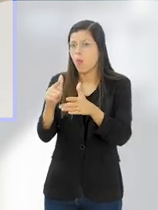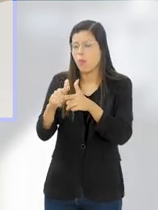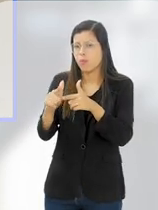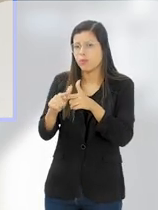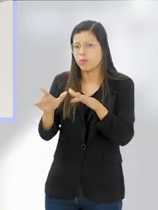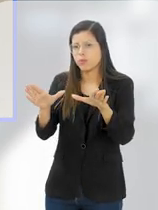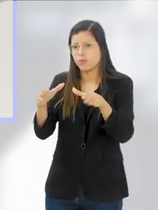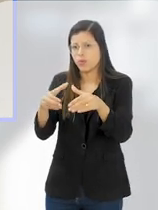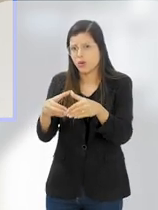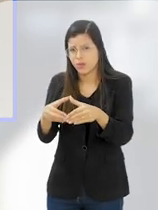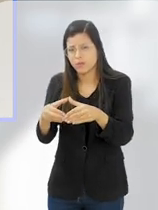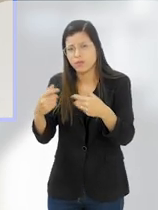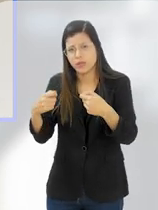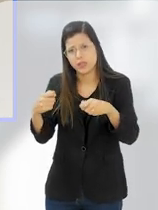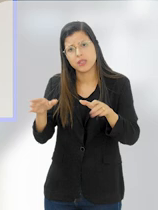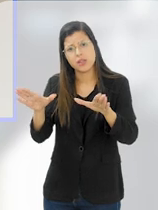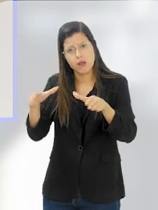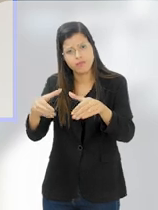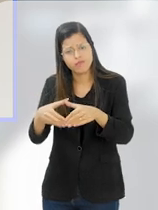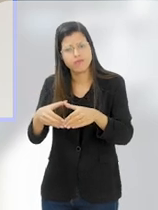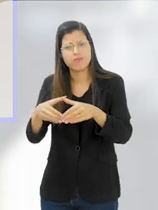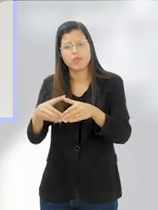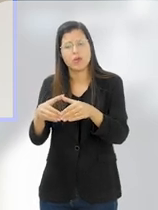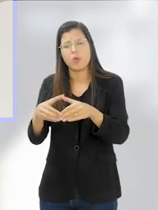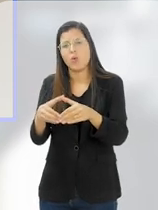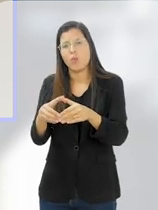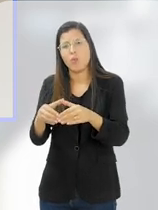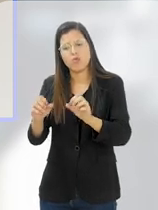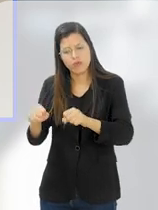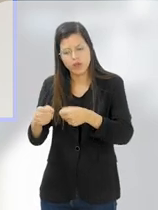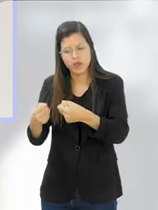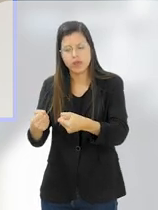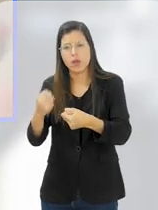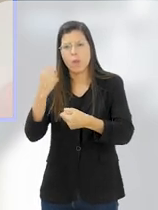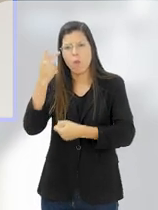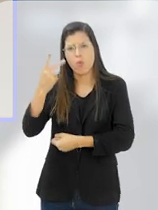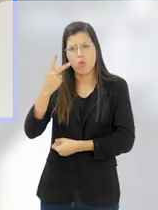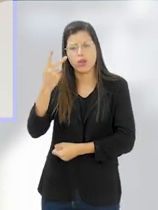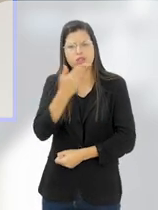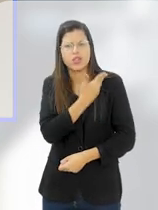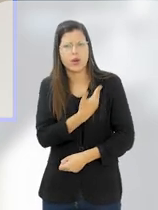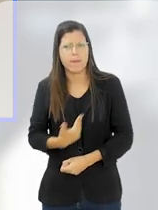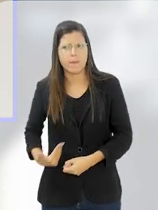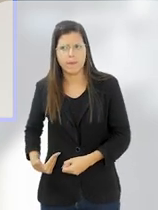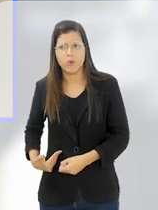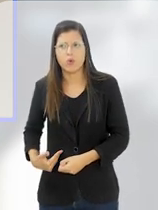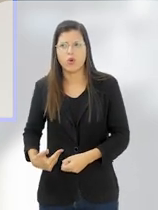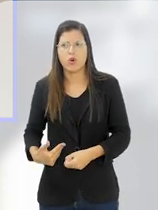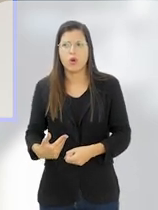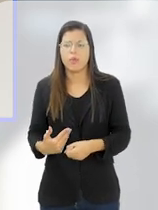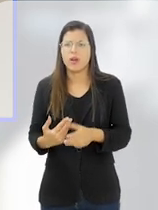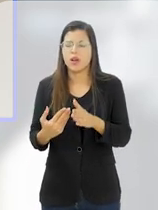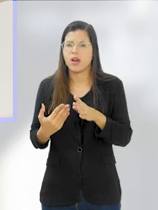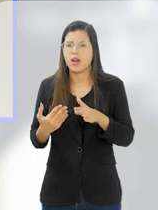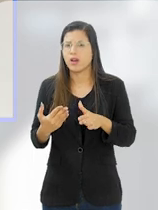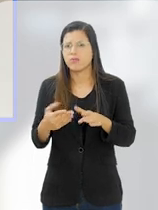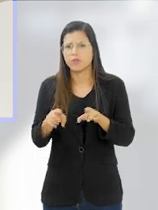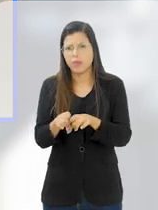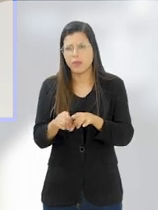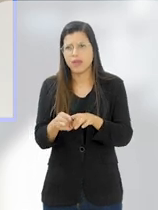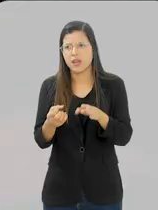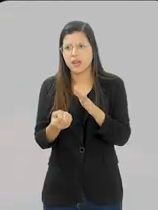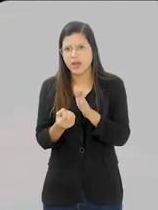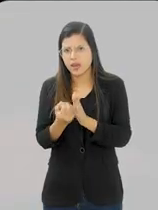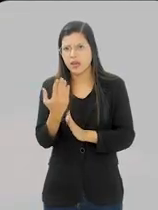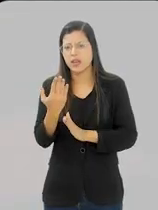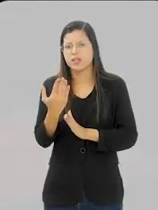que têm que ser enfrentados de forma coletiva, isto é, com política pública, com orientação, com formação de comunidades, uma série de